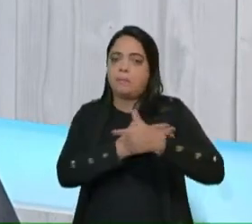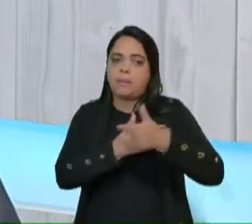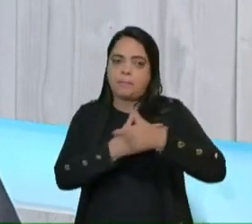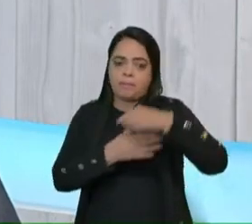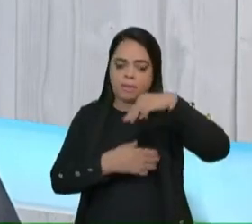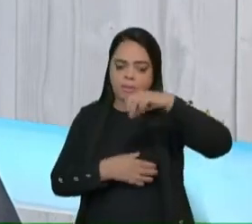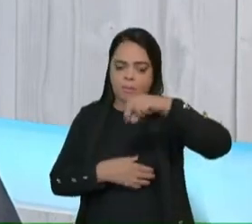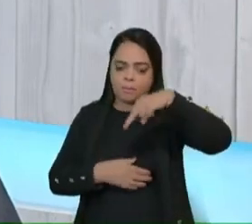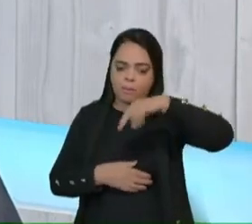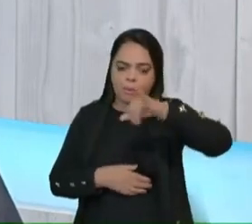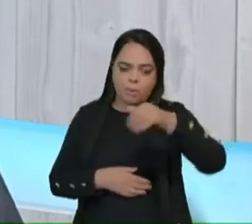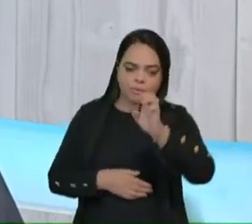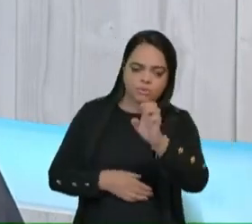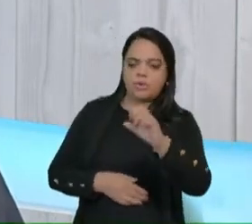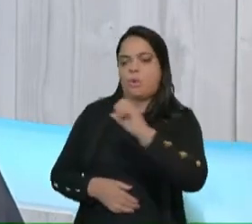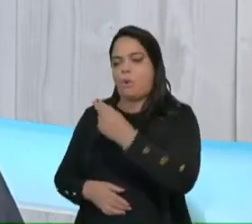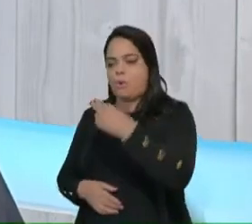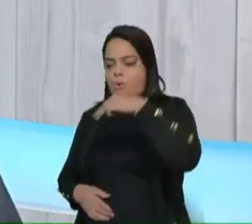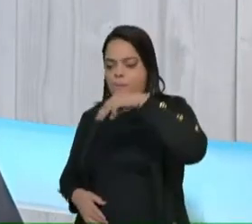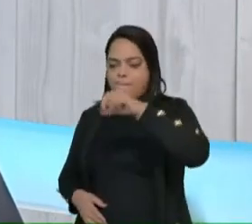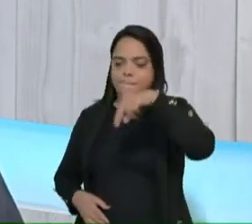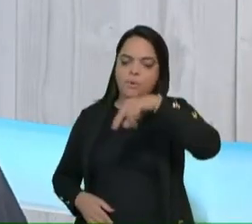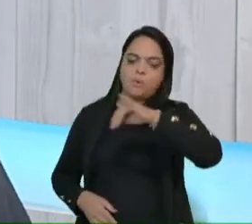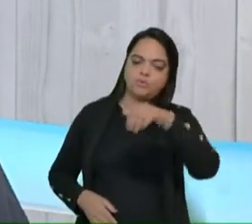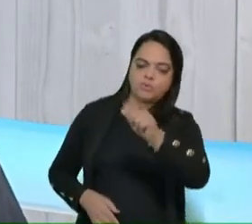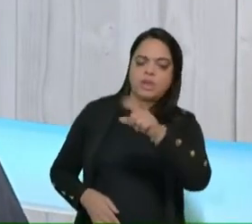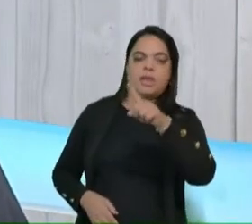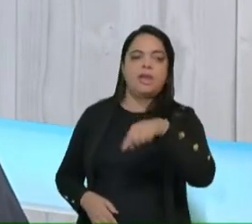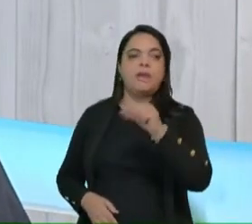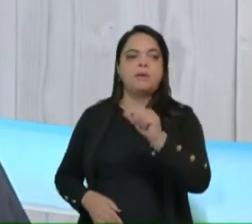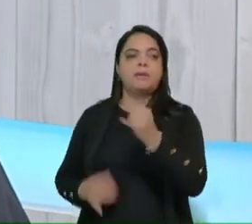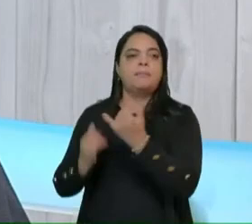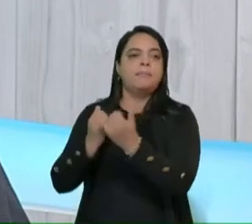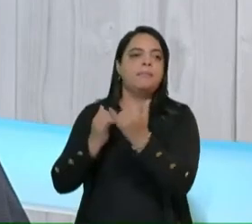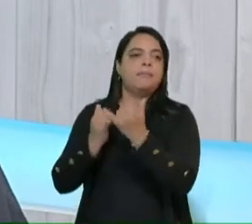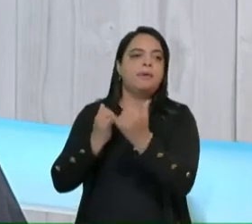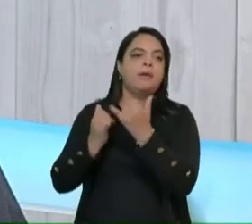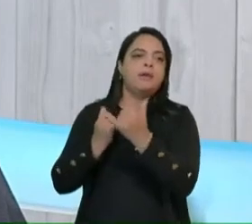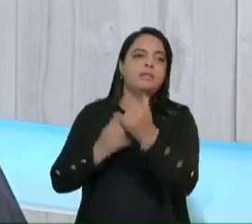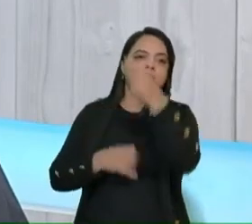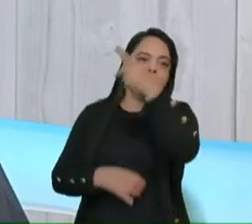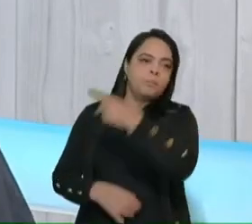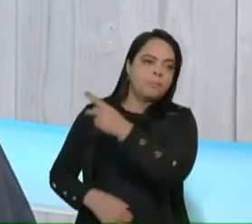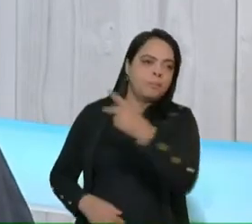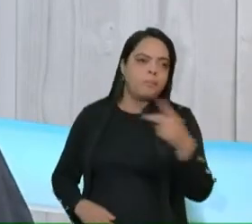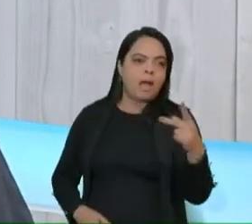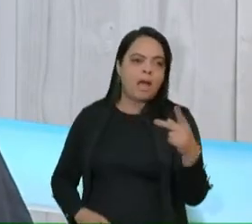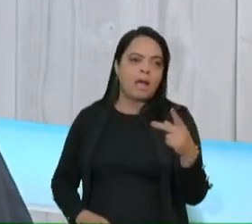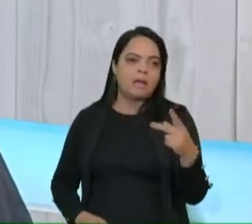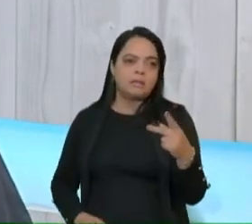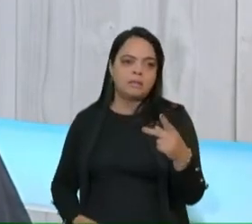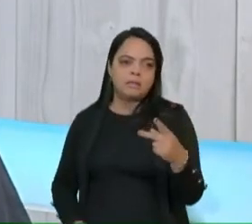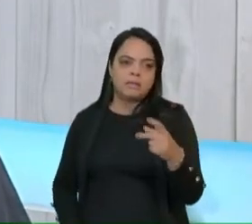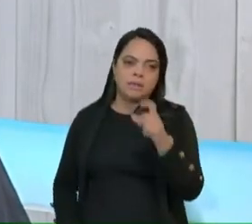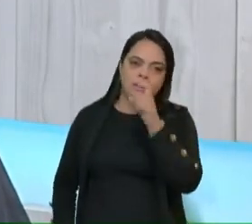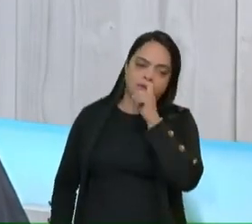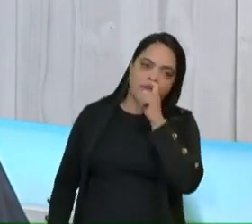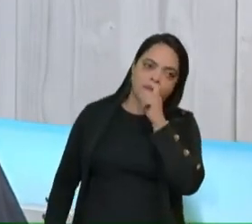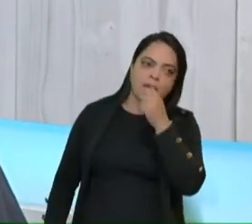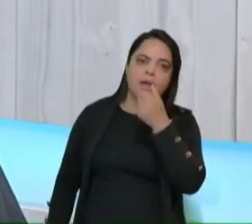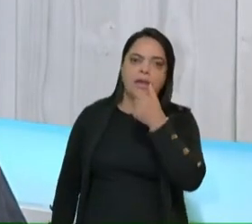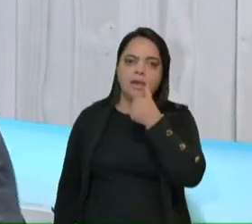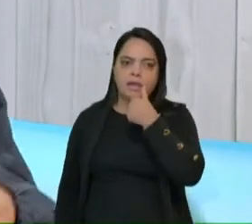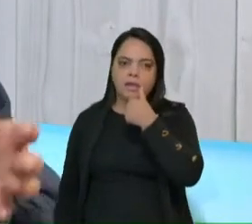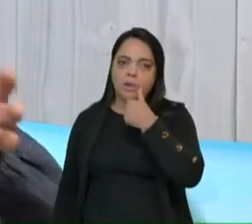monge ou de uma monja Eh vamos dizer assim ele seria similar a um de um padre de um pai uma mãe de santo